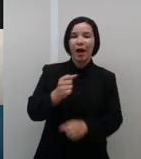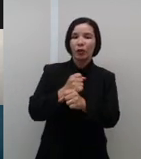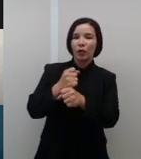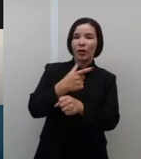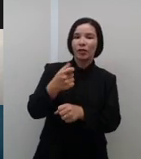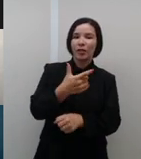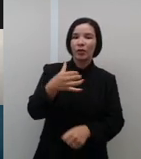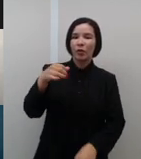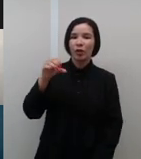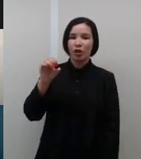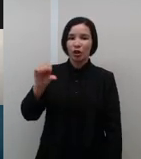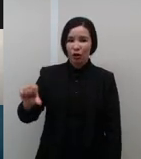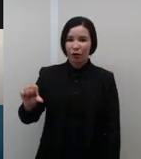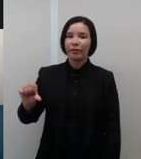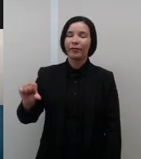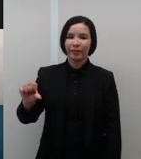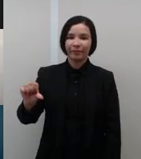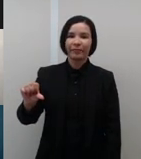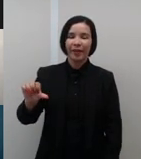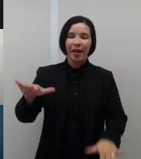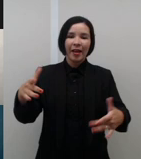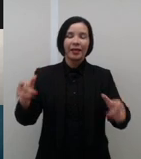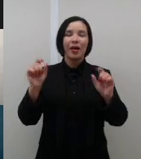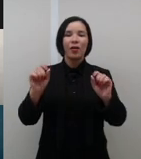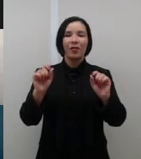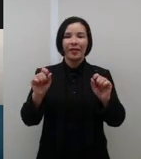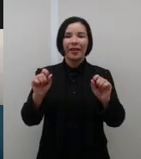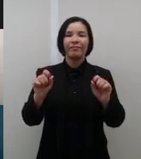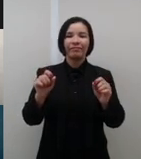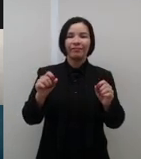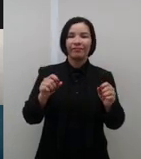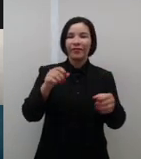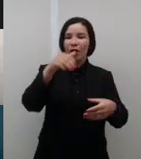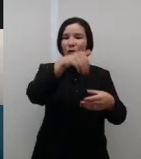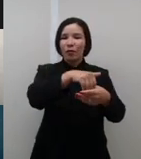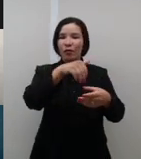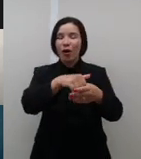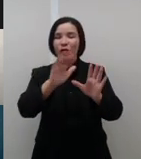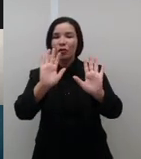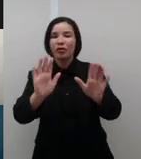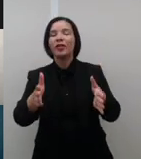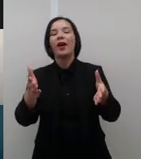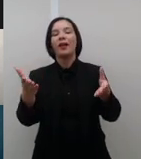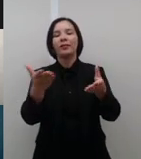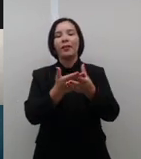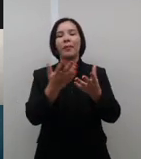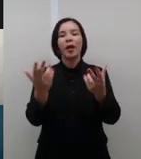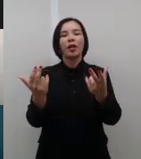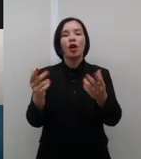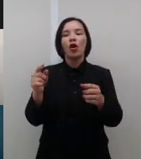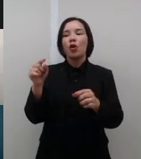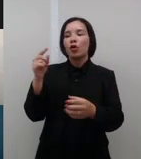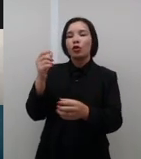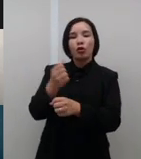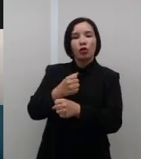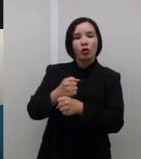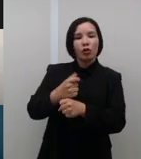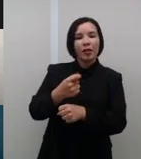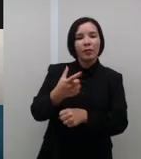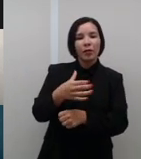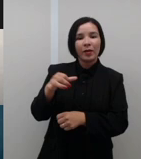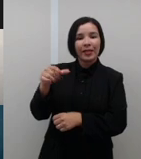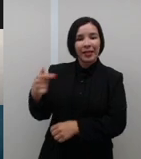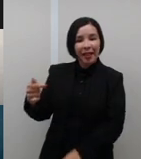ano 2008, esse mesmo imóvel foi alienado pelo filho do sócio, que havia adquirido em 2007. Discute-se a presença de boa-fé